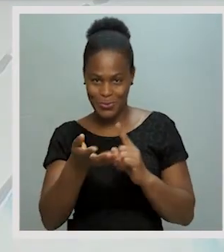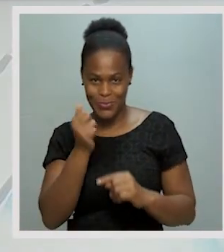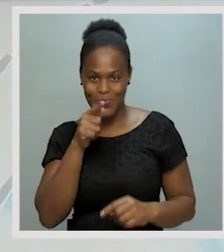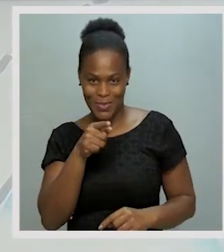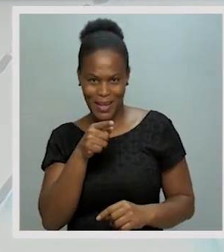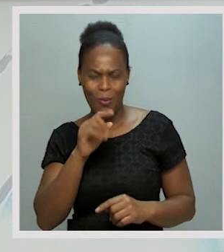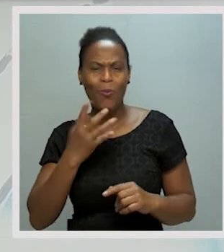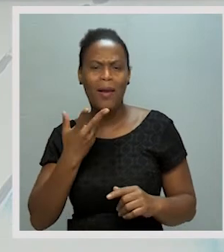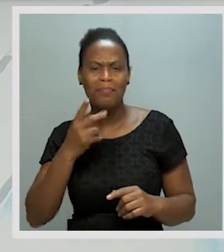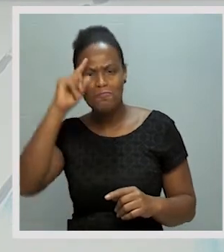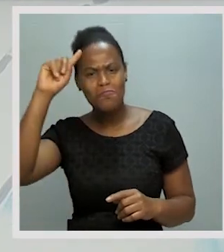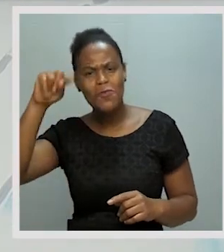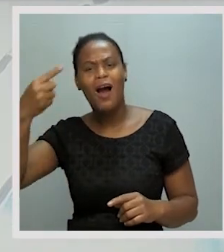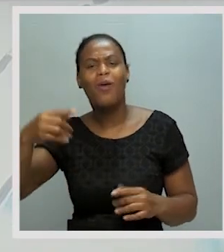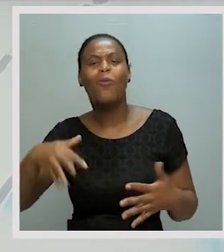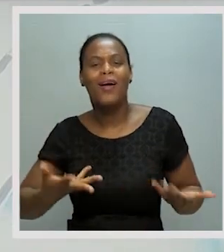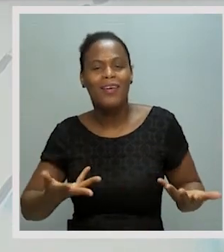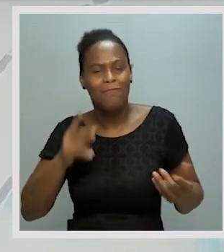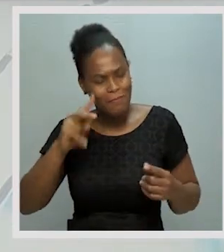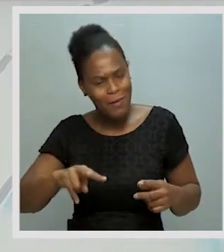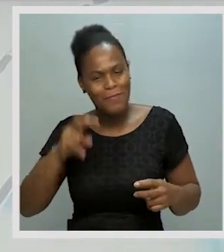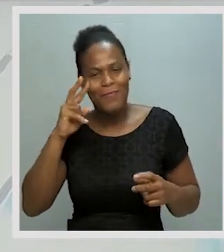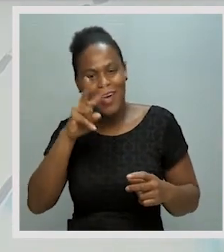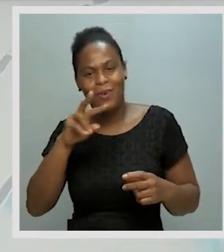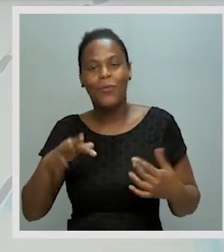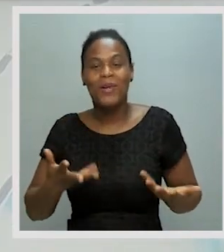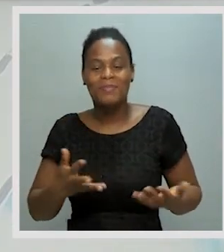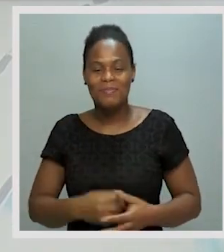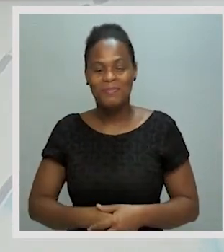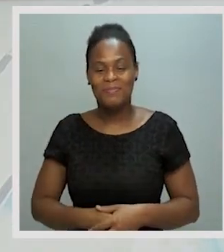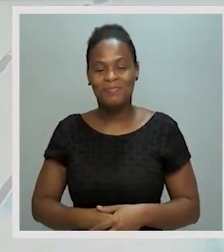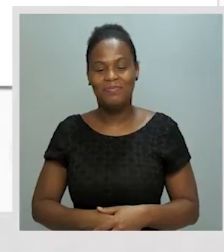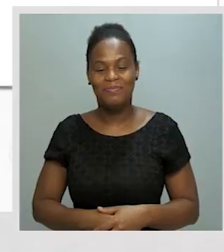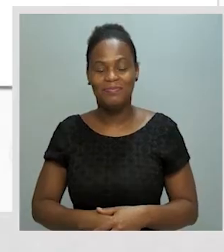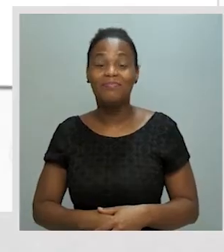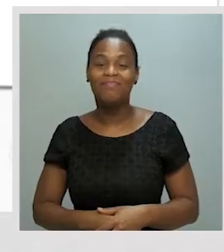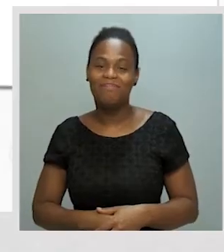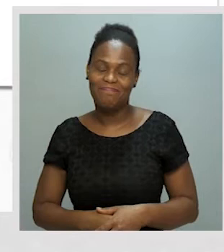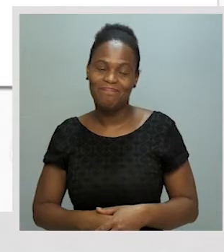Ok, conseguiram decifrar? Vamos lá ver.